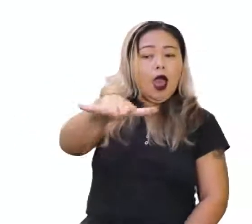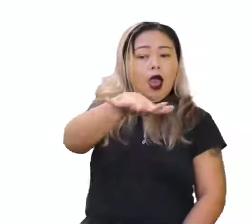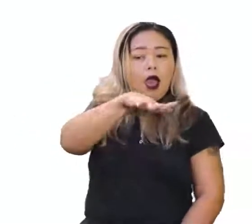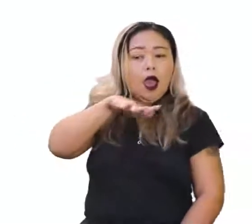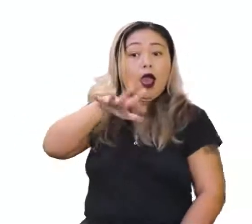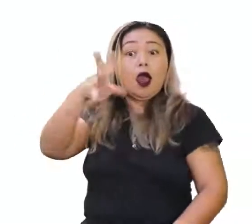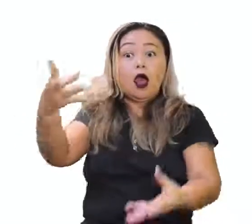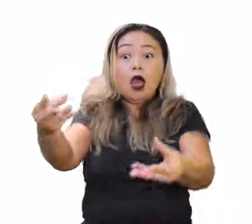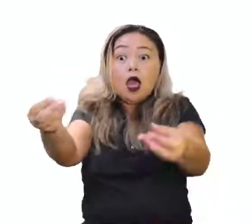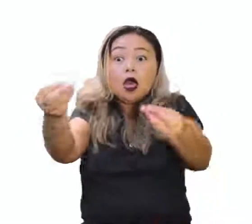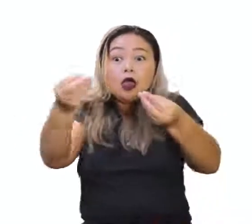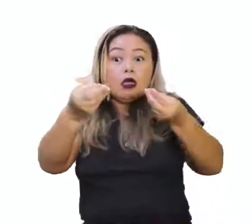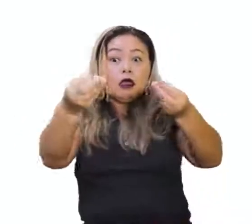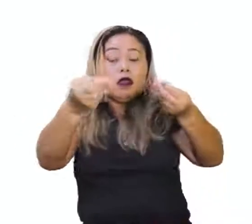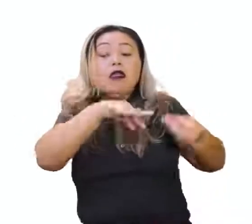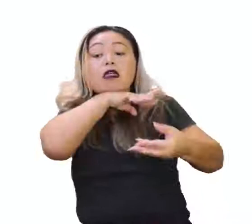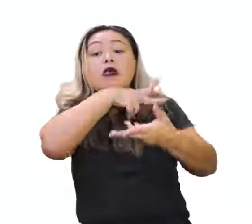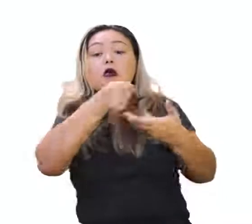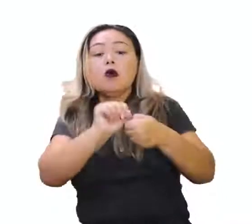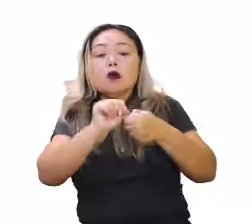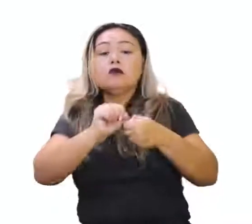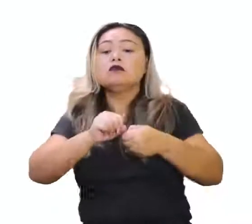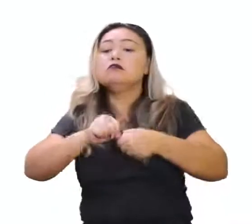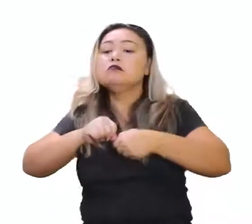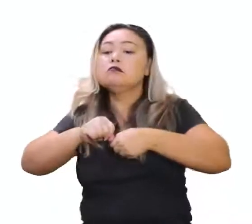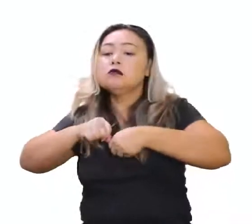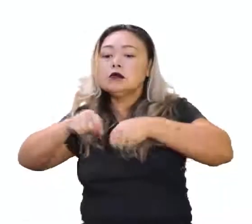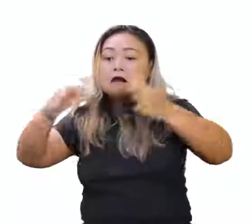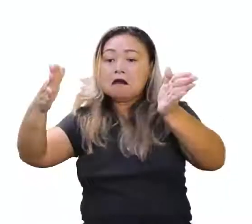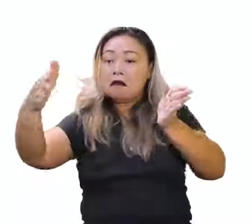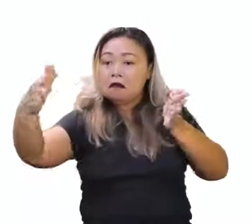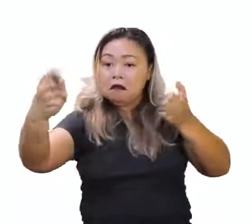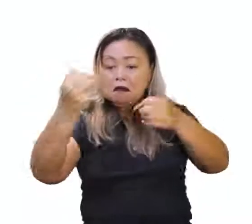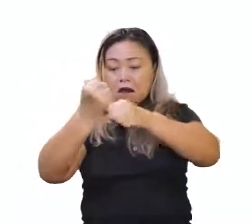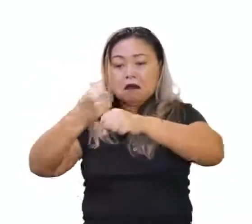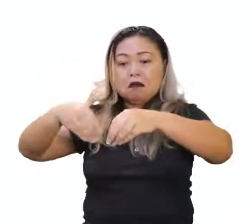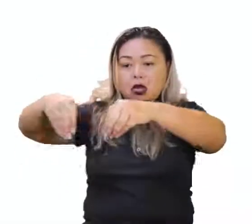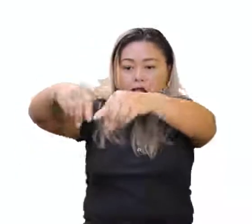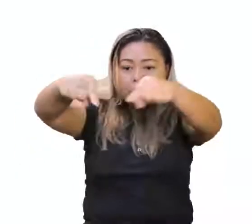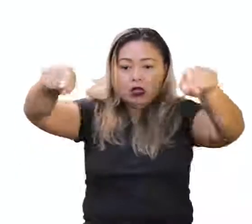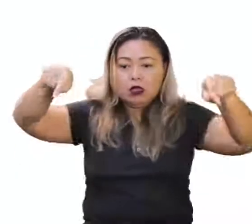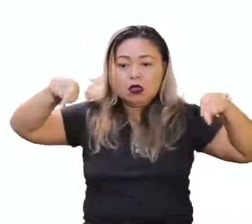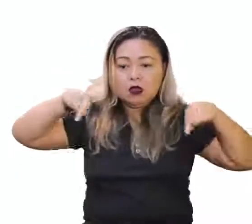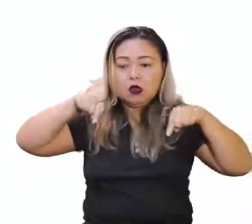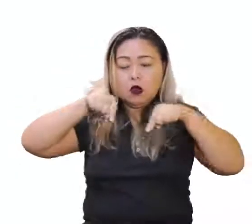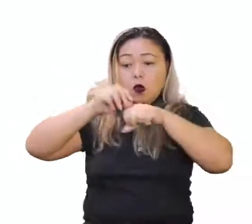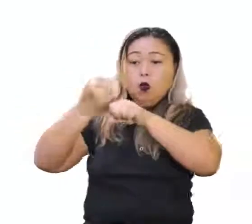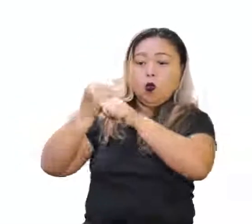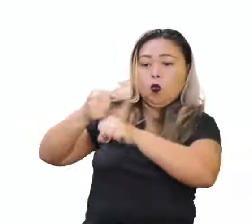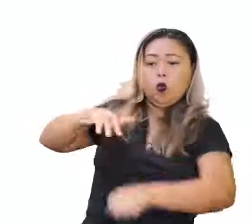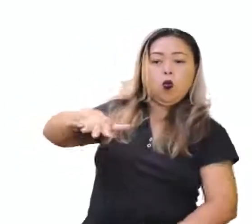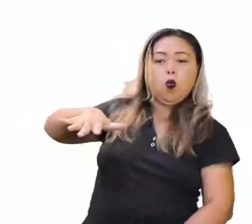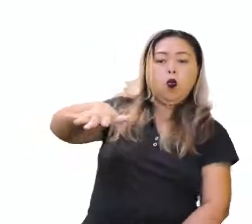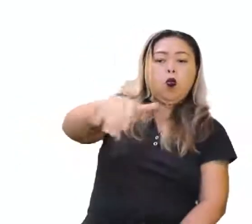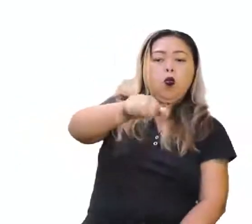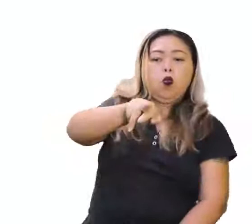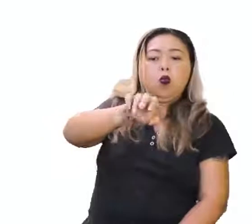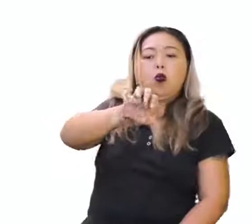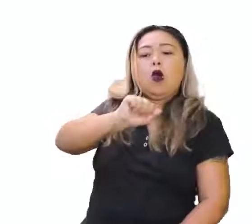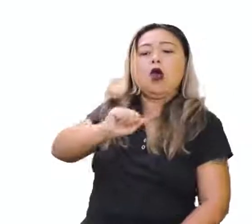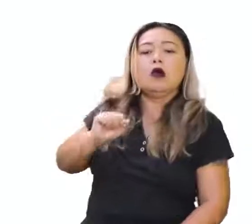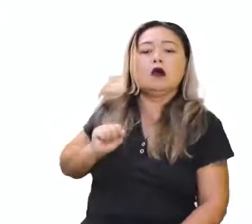você receba esse animal. Propriedades menores, que são áreas, vamos